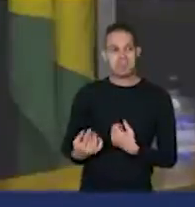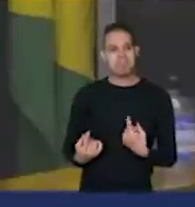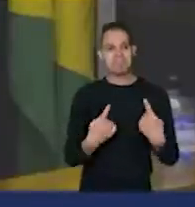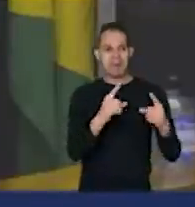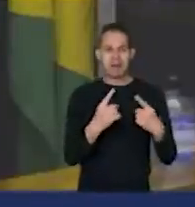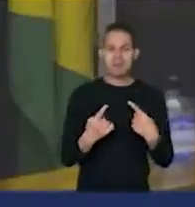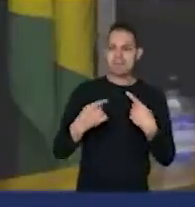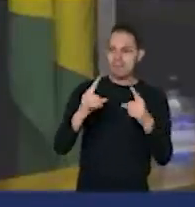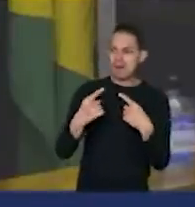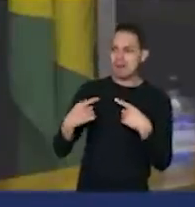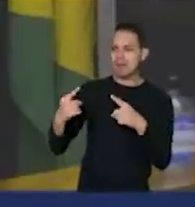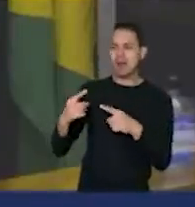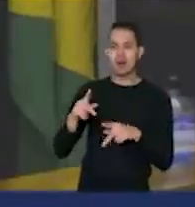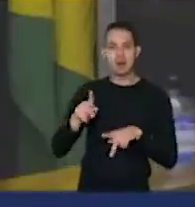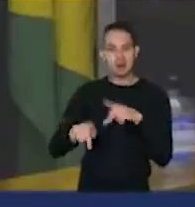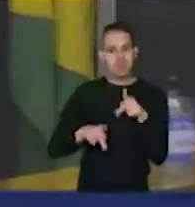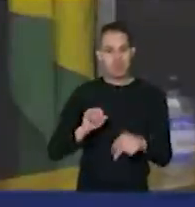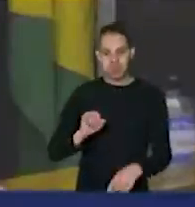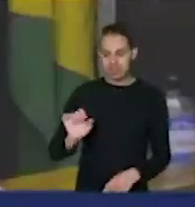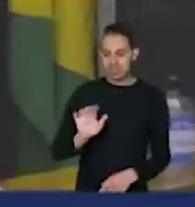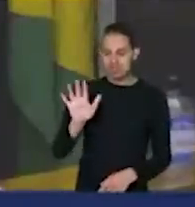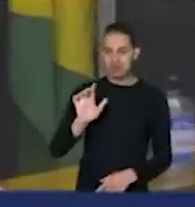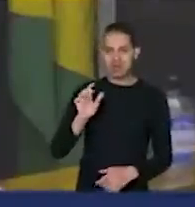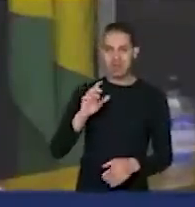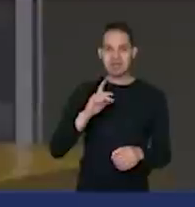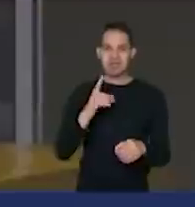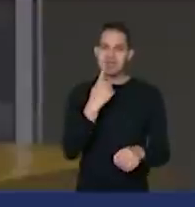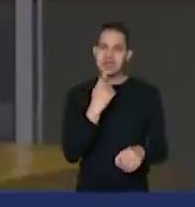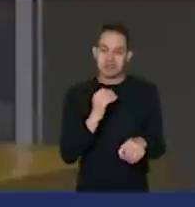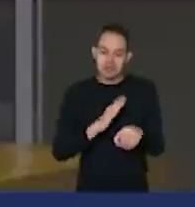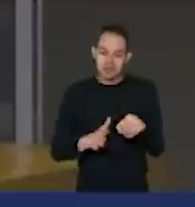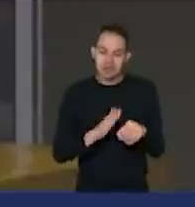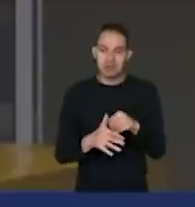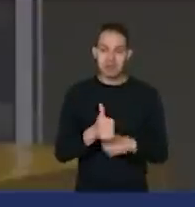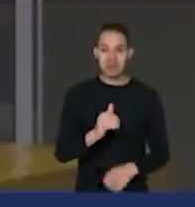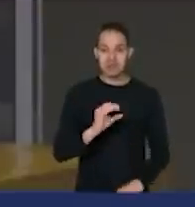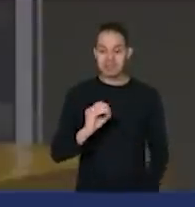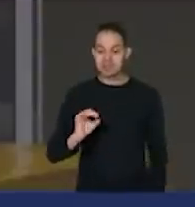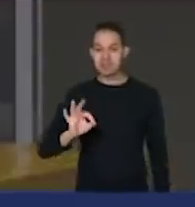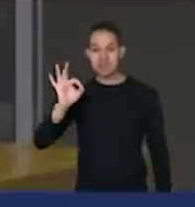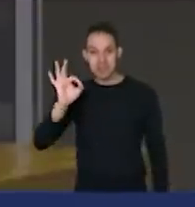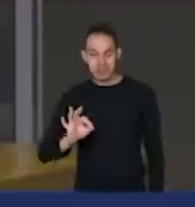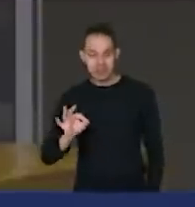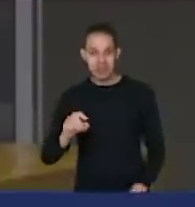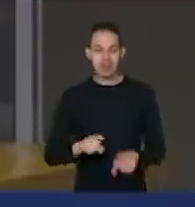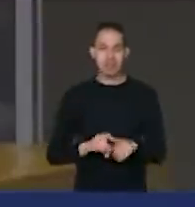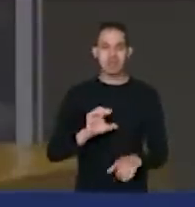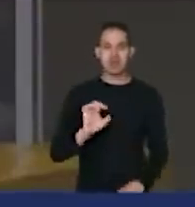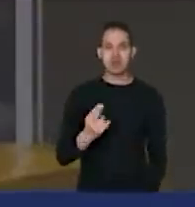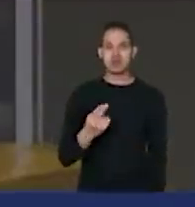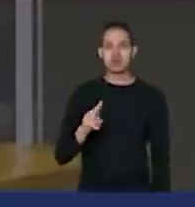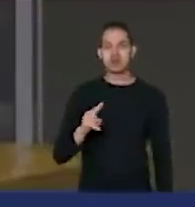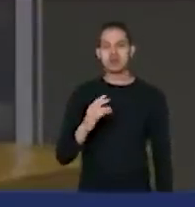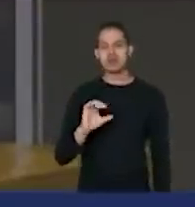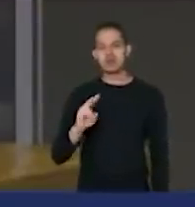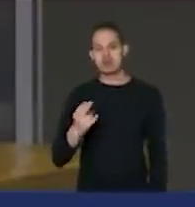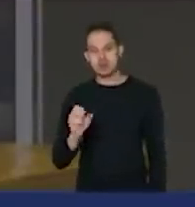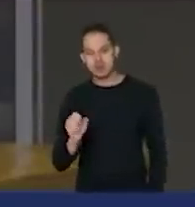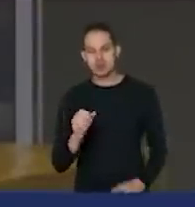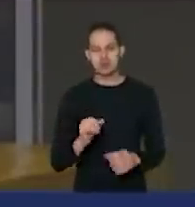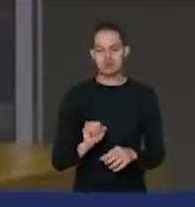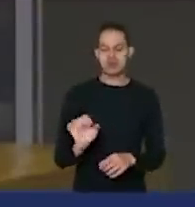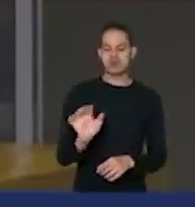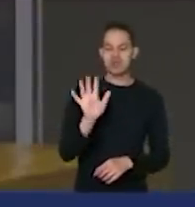população. Inflação do tomate em 100%, inflação do chuchu em 70%. E um